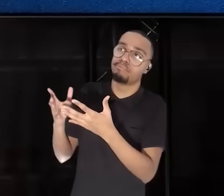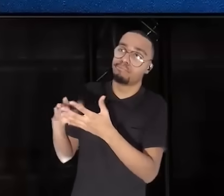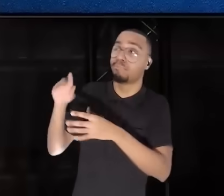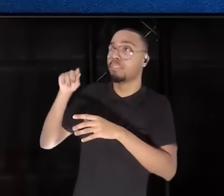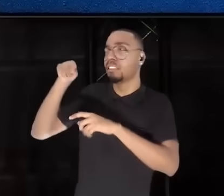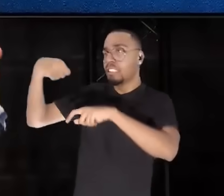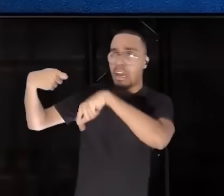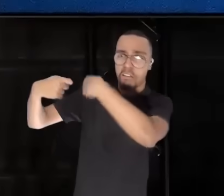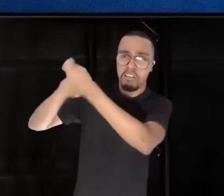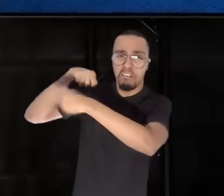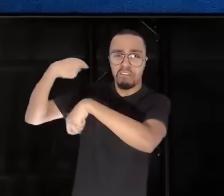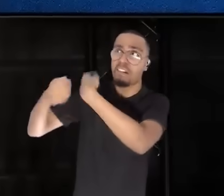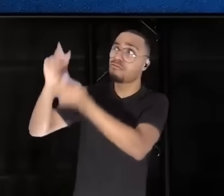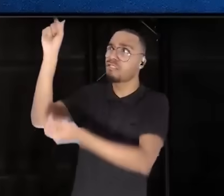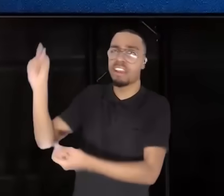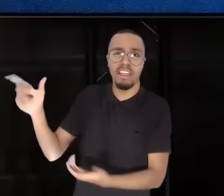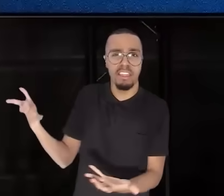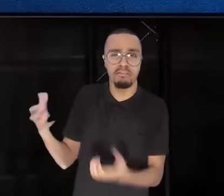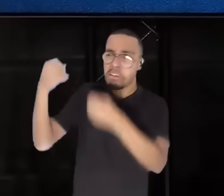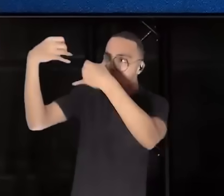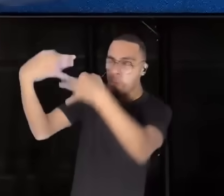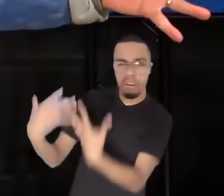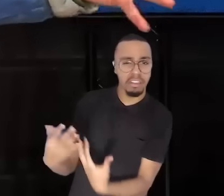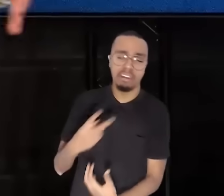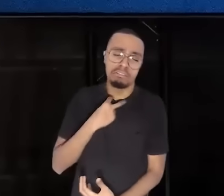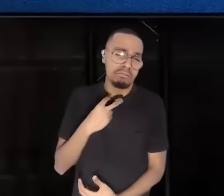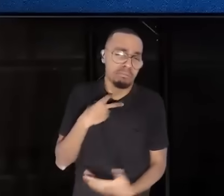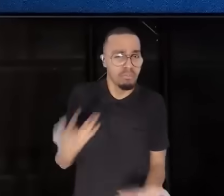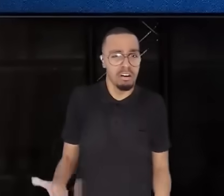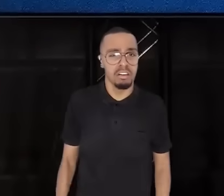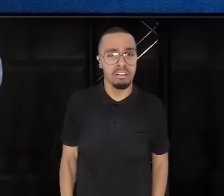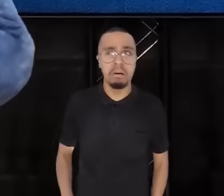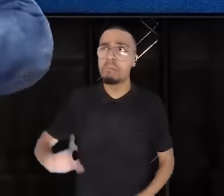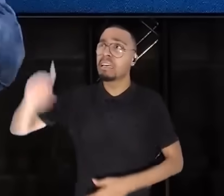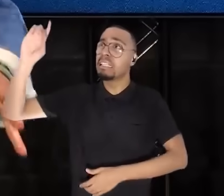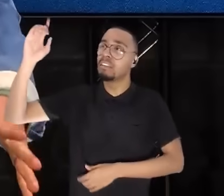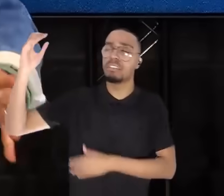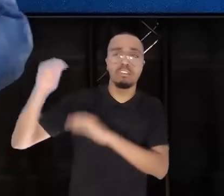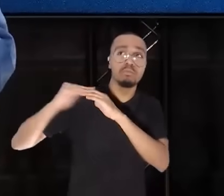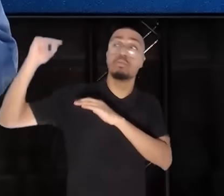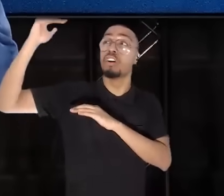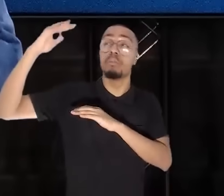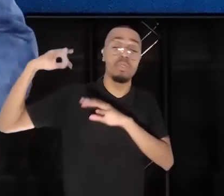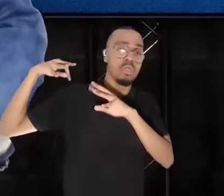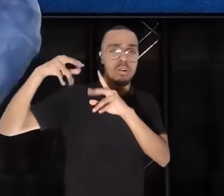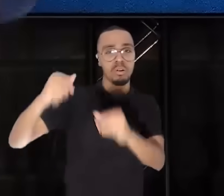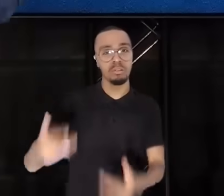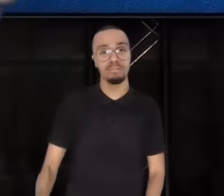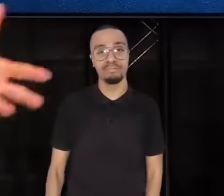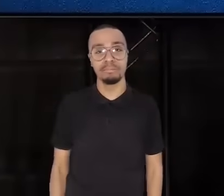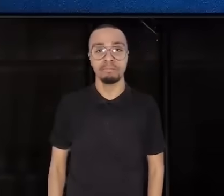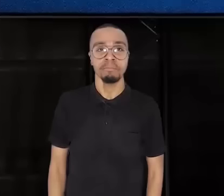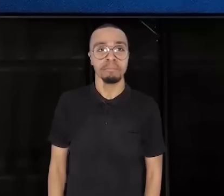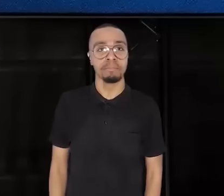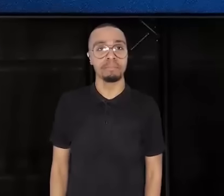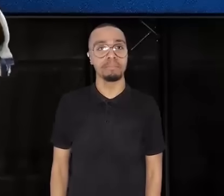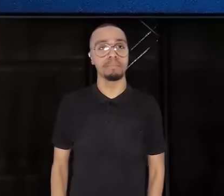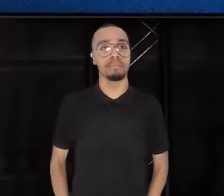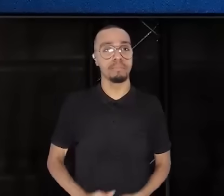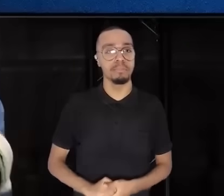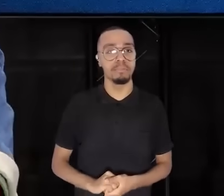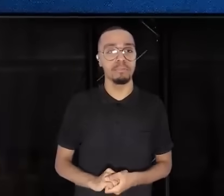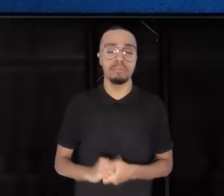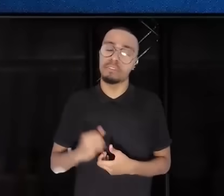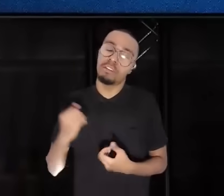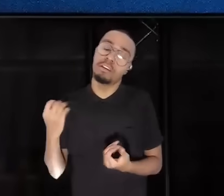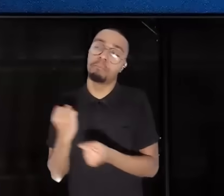cura. Eu sou um Deus que liberta, mas eu sou muito mais do que um libertador. Eu sou um conselheiro, mas eu sou muito mais. Não dá para